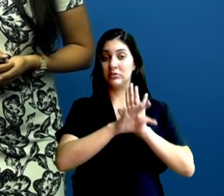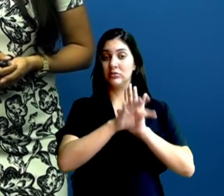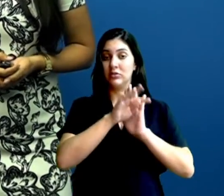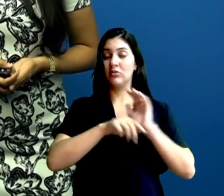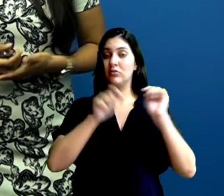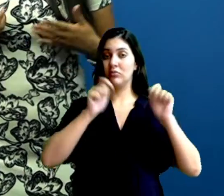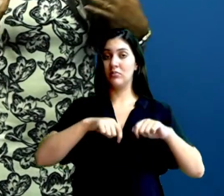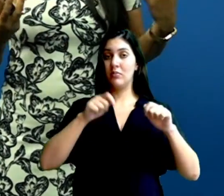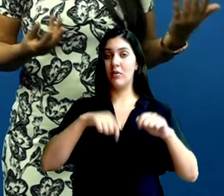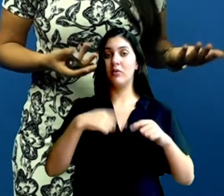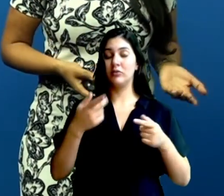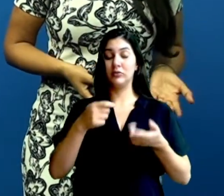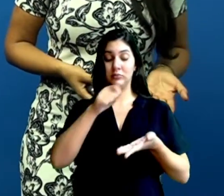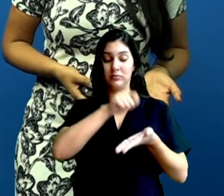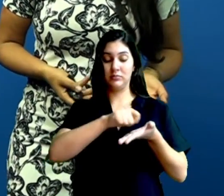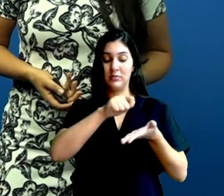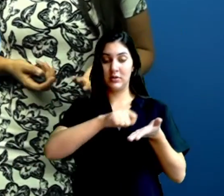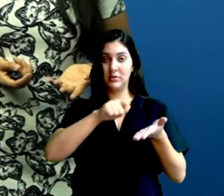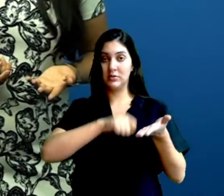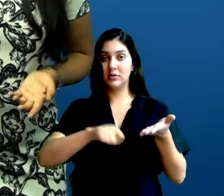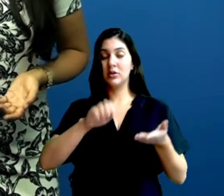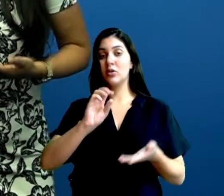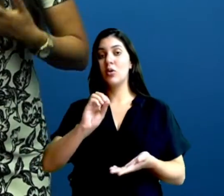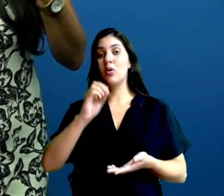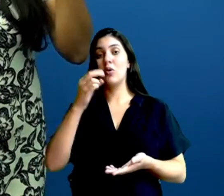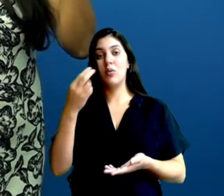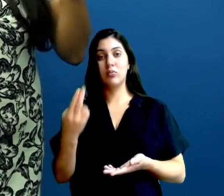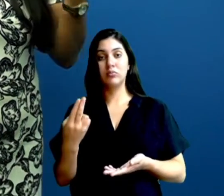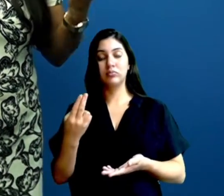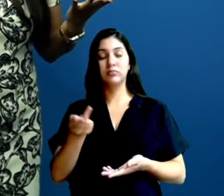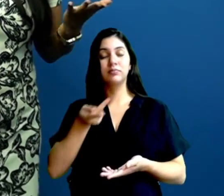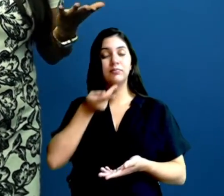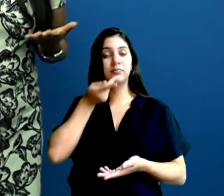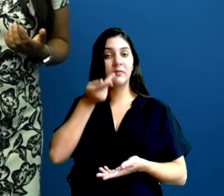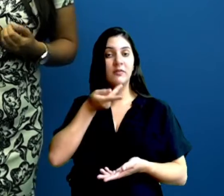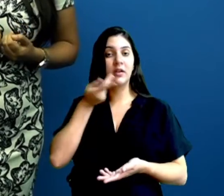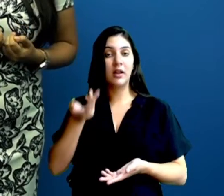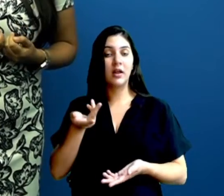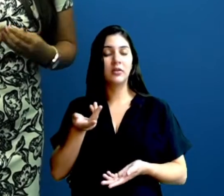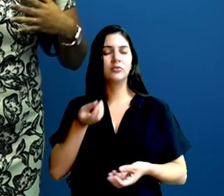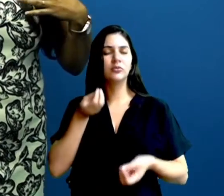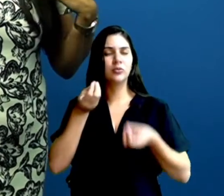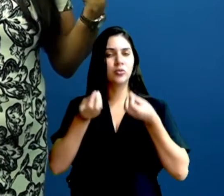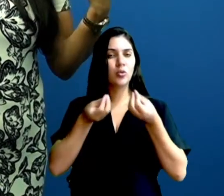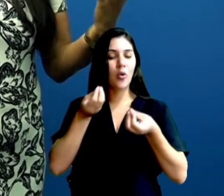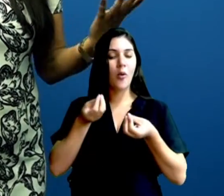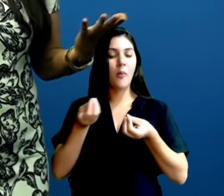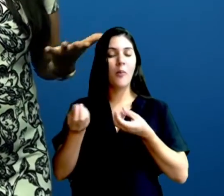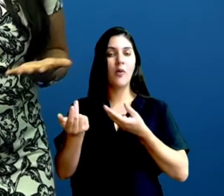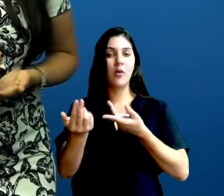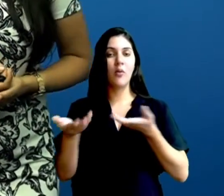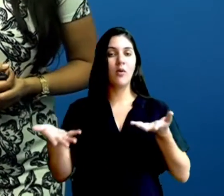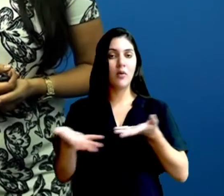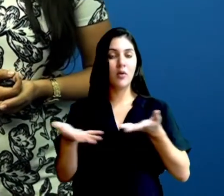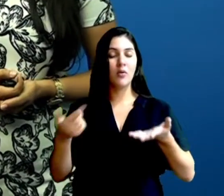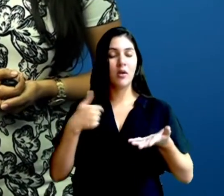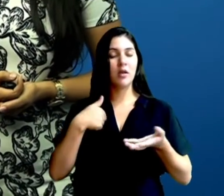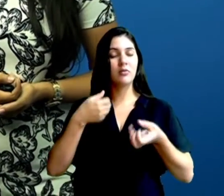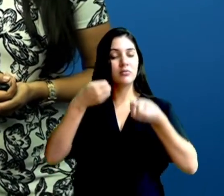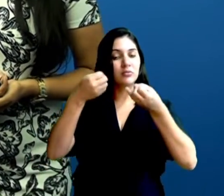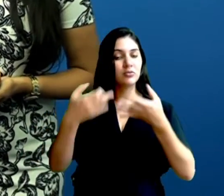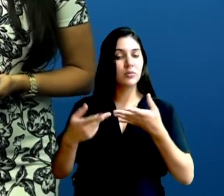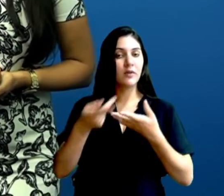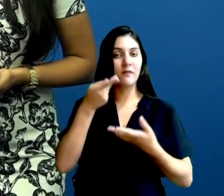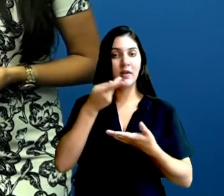eles podem ser escritos ou falados, como aqui agora onde eu estou falando com vocês.